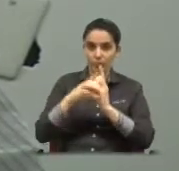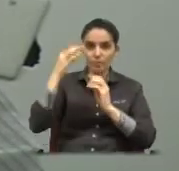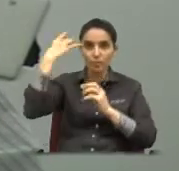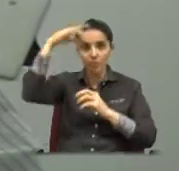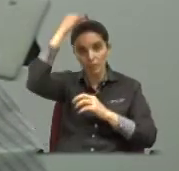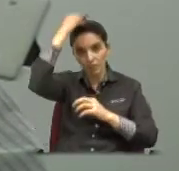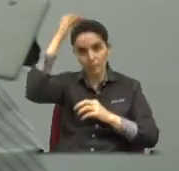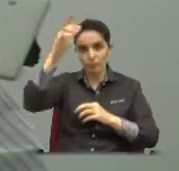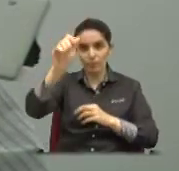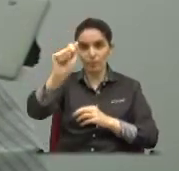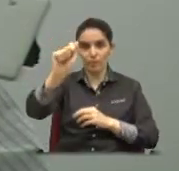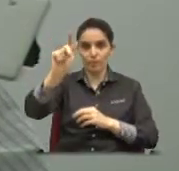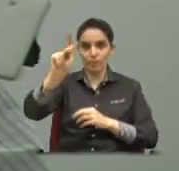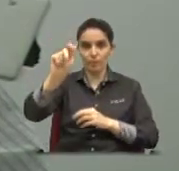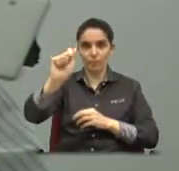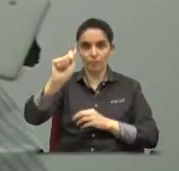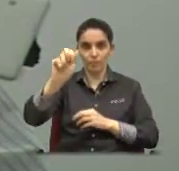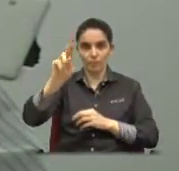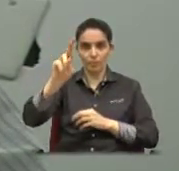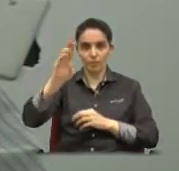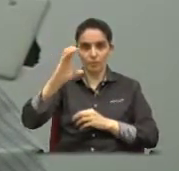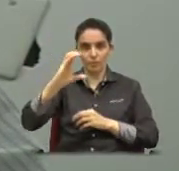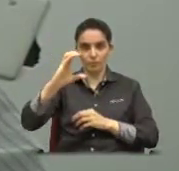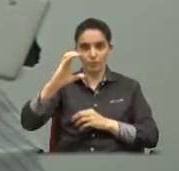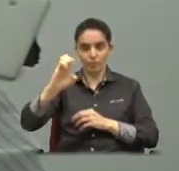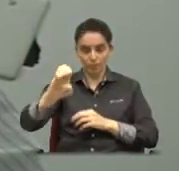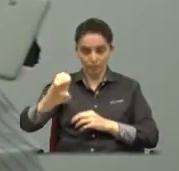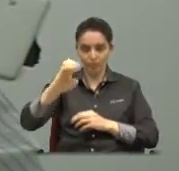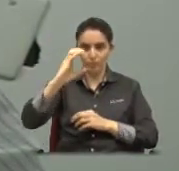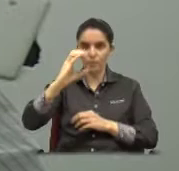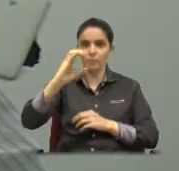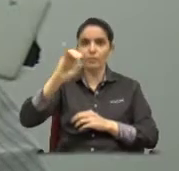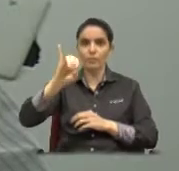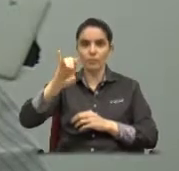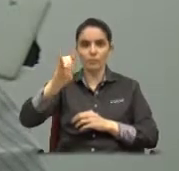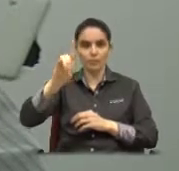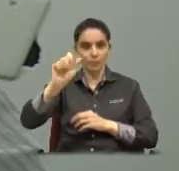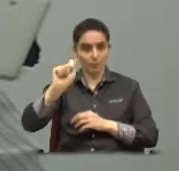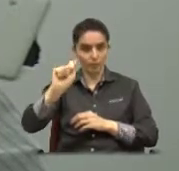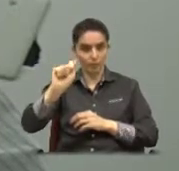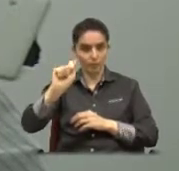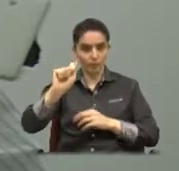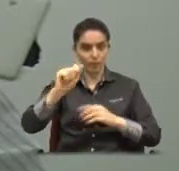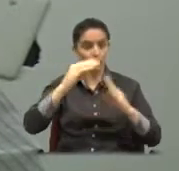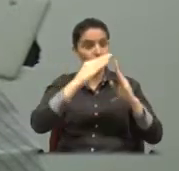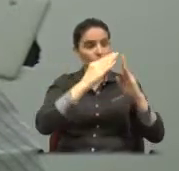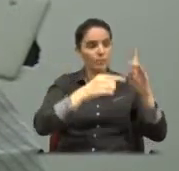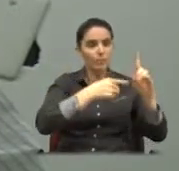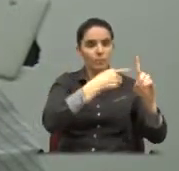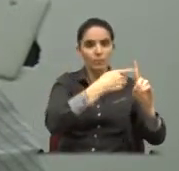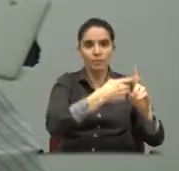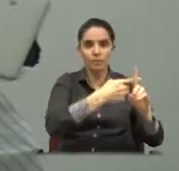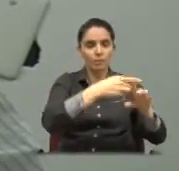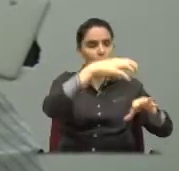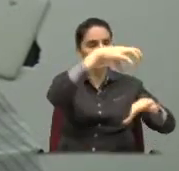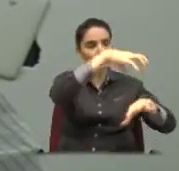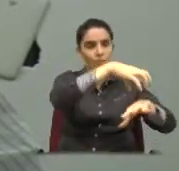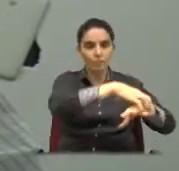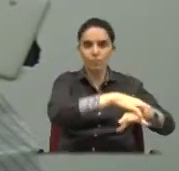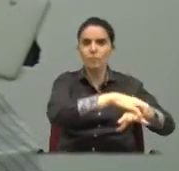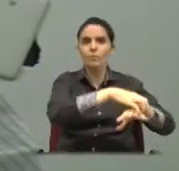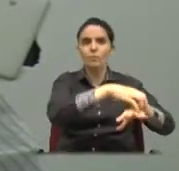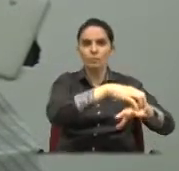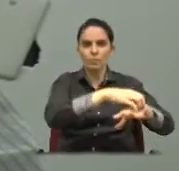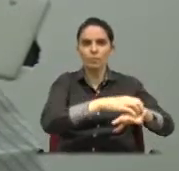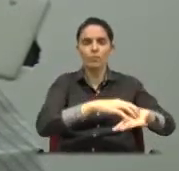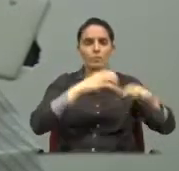anos. A Basílica de Nossa Senhora Aparecida é o maior centro de evangelização católica do